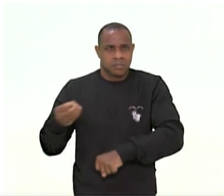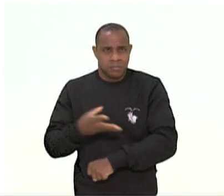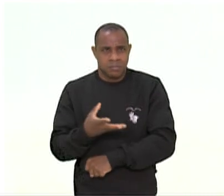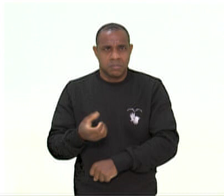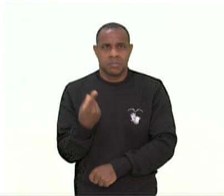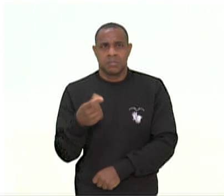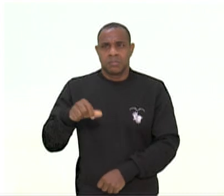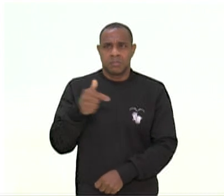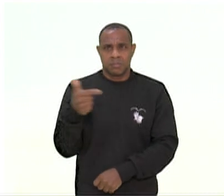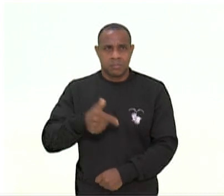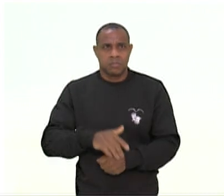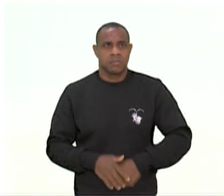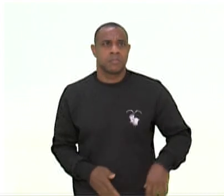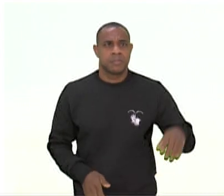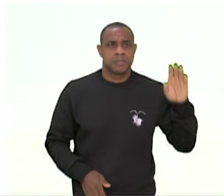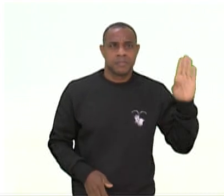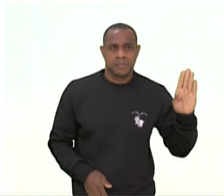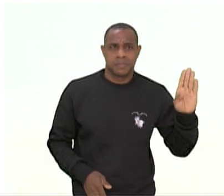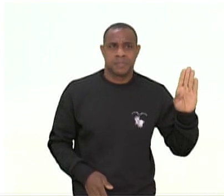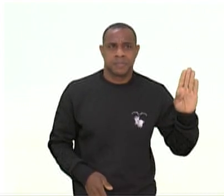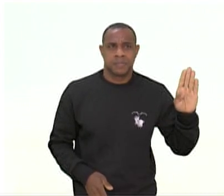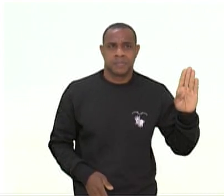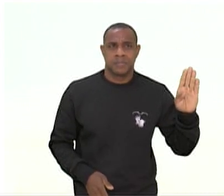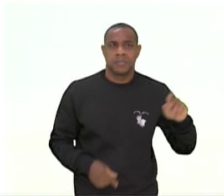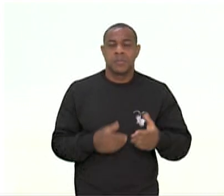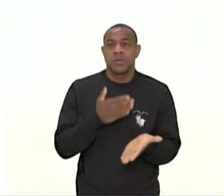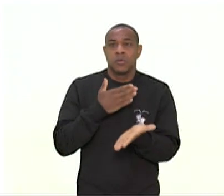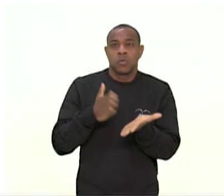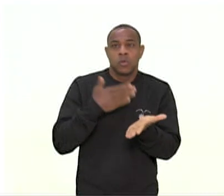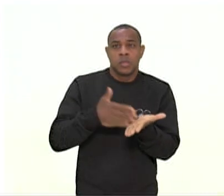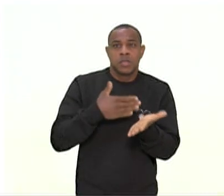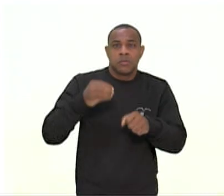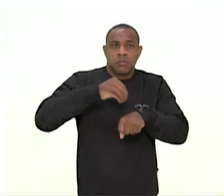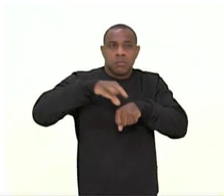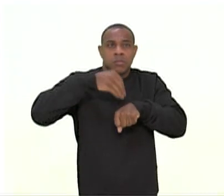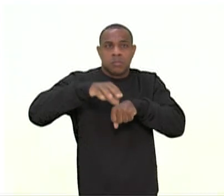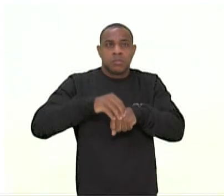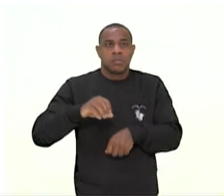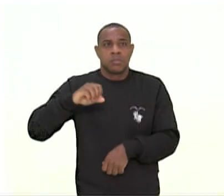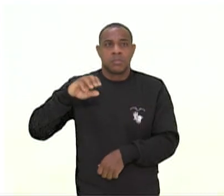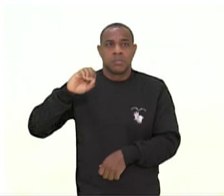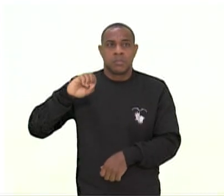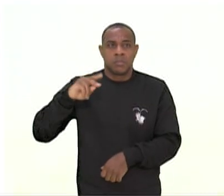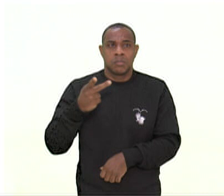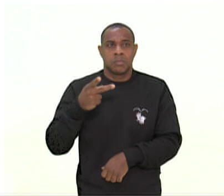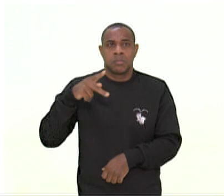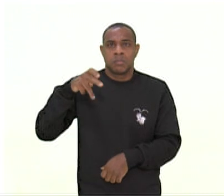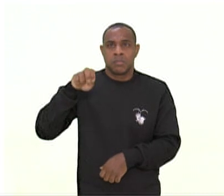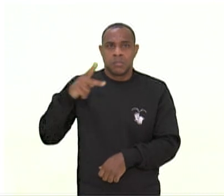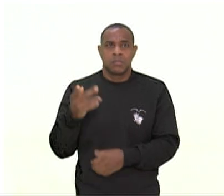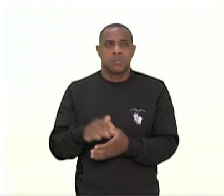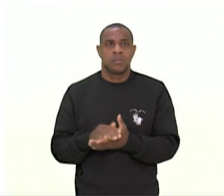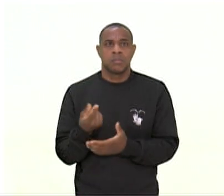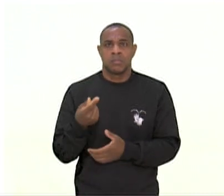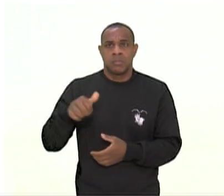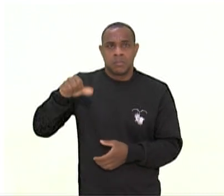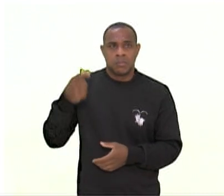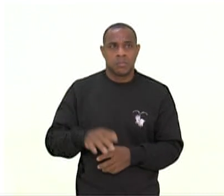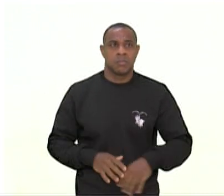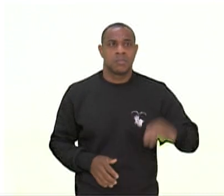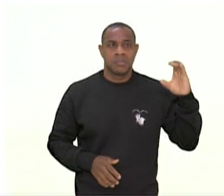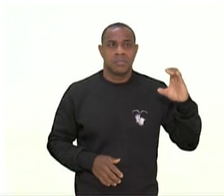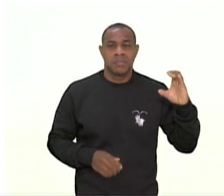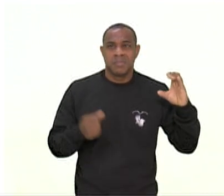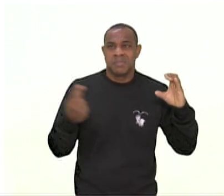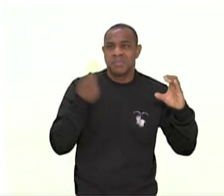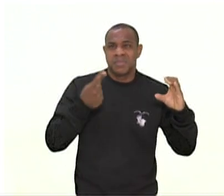em 1922. Letra B, o lançamento da revista Orfeu em 1915. Letra C, a Primeira